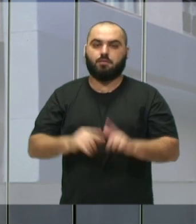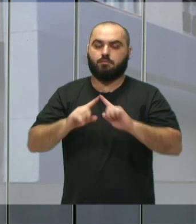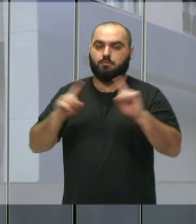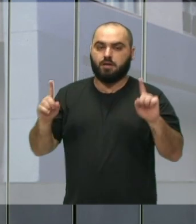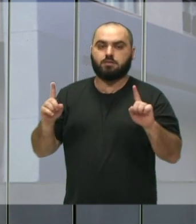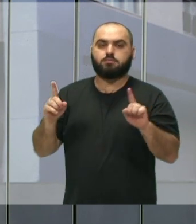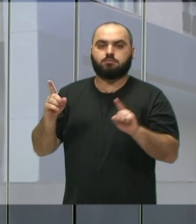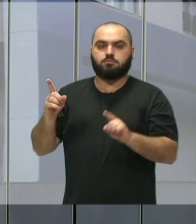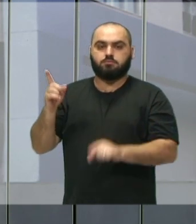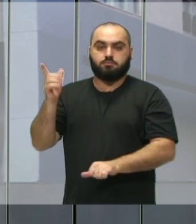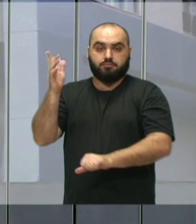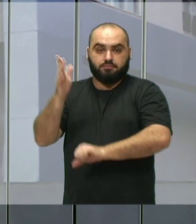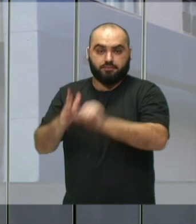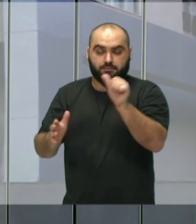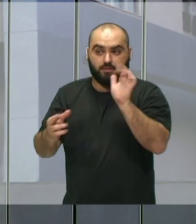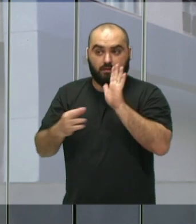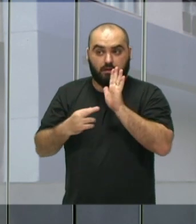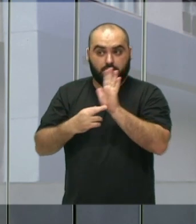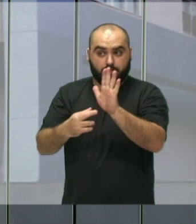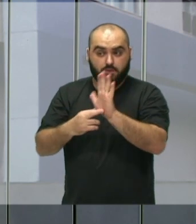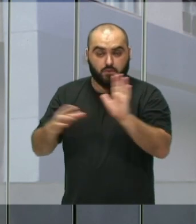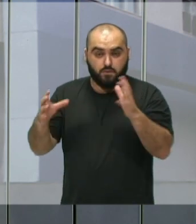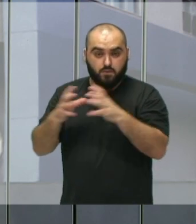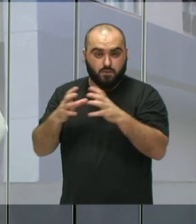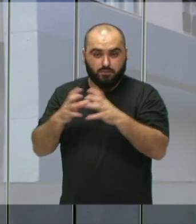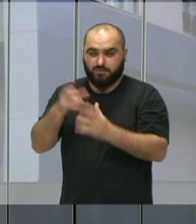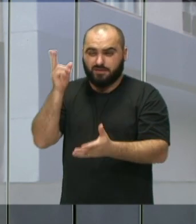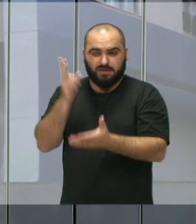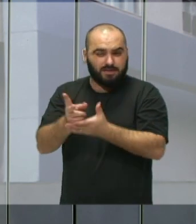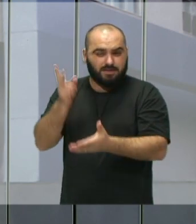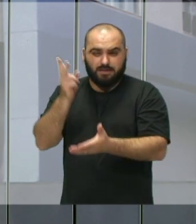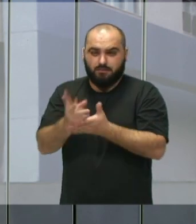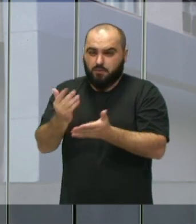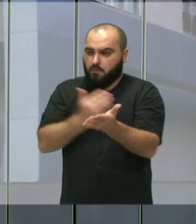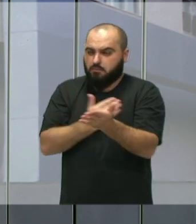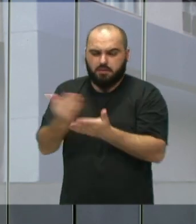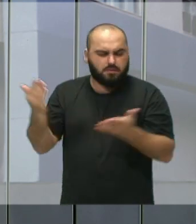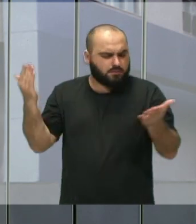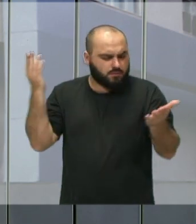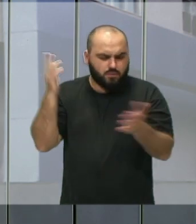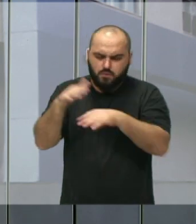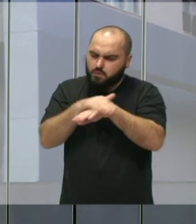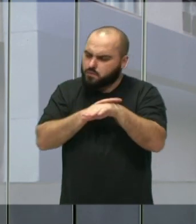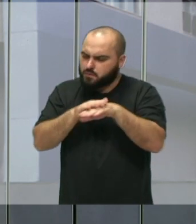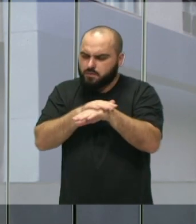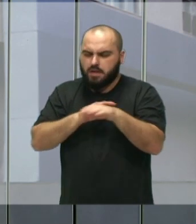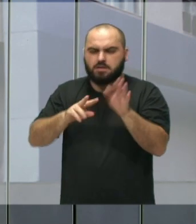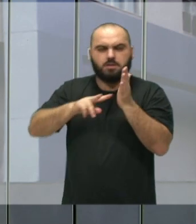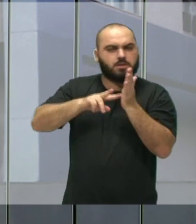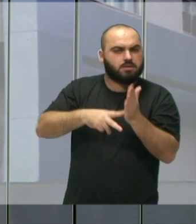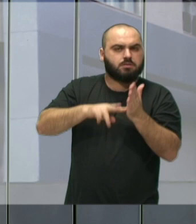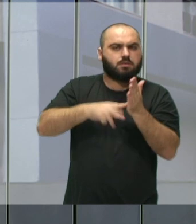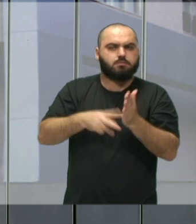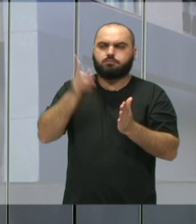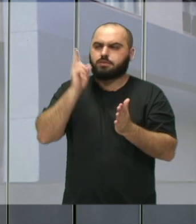orientações, em primeiro lugar, dos representantes da categoria a todo momento, desde o início. Os representantes da